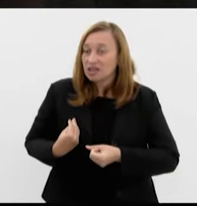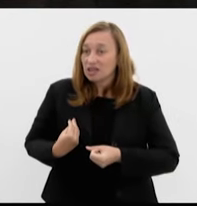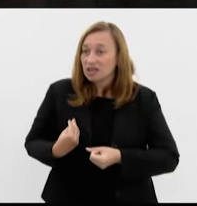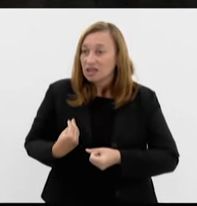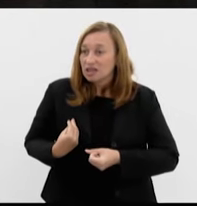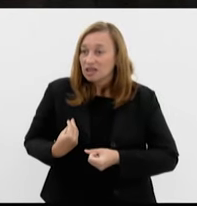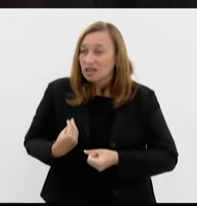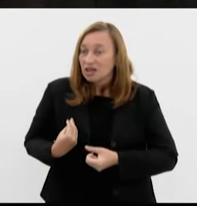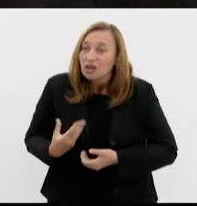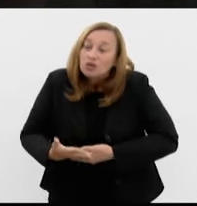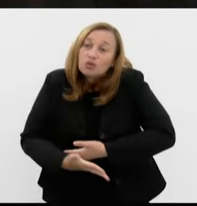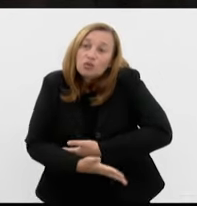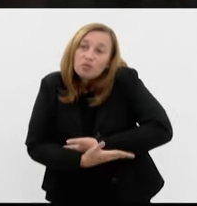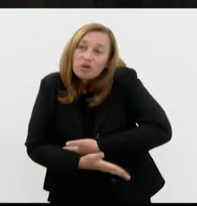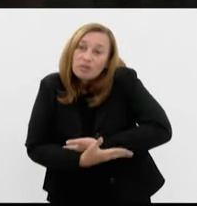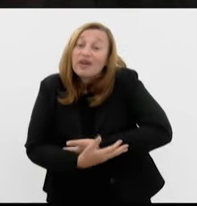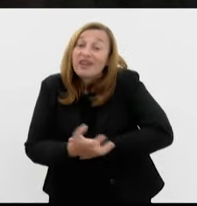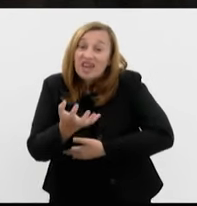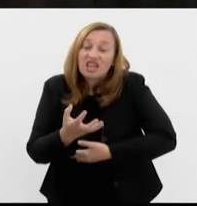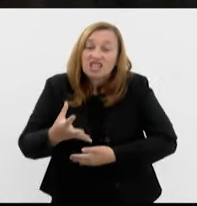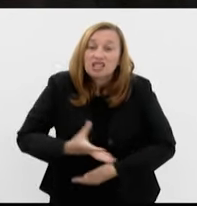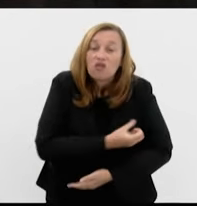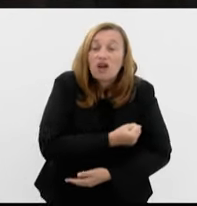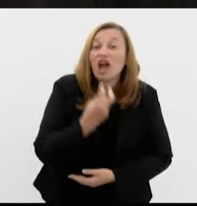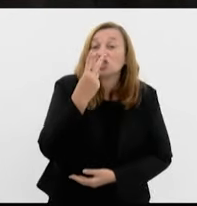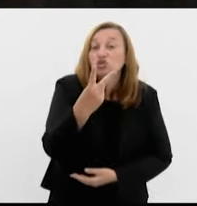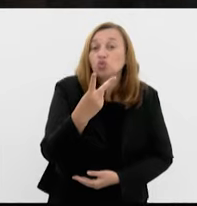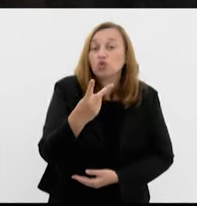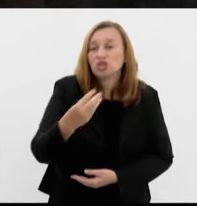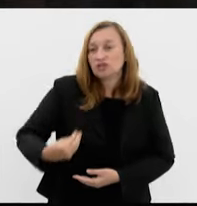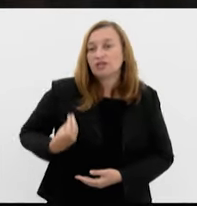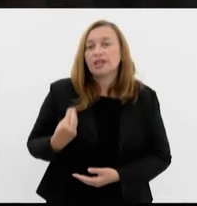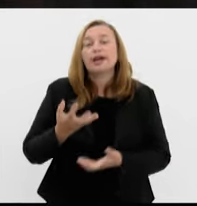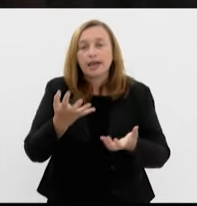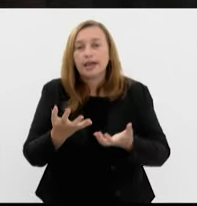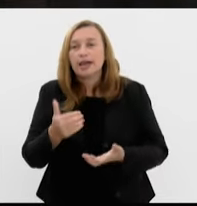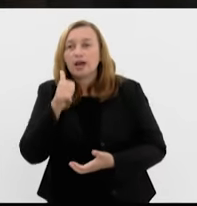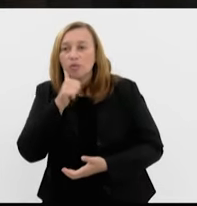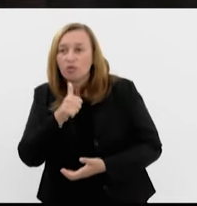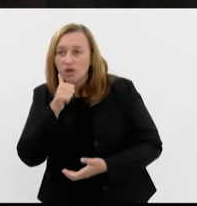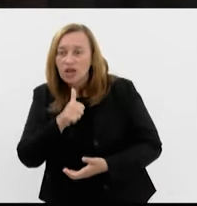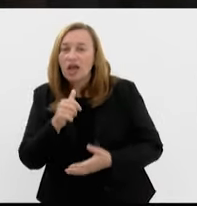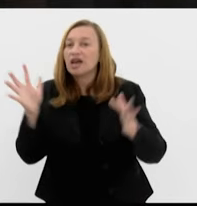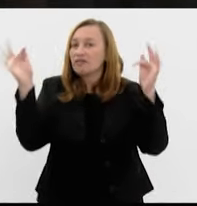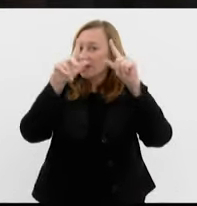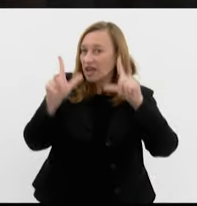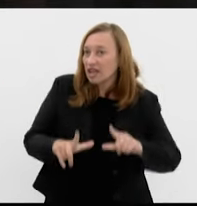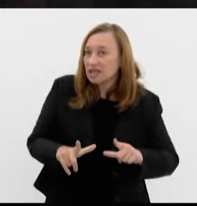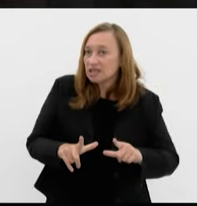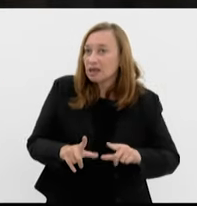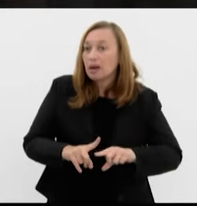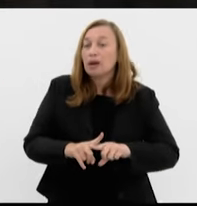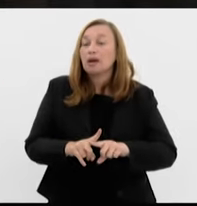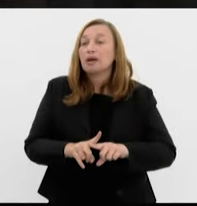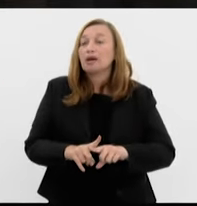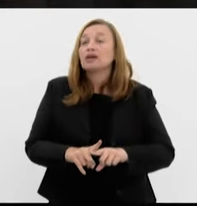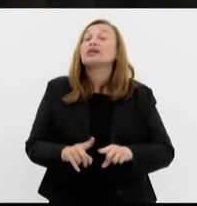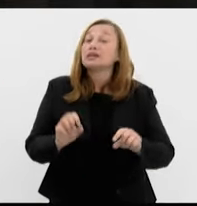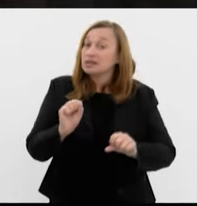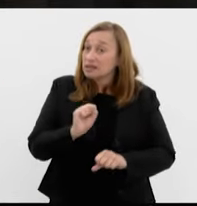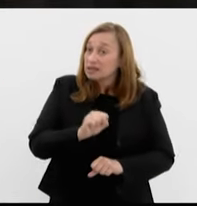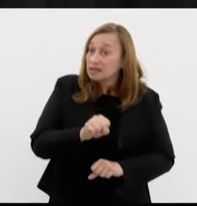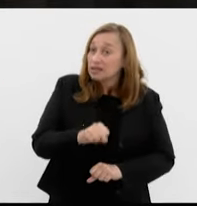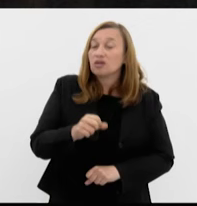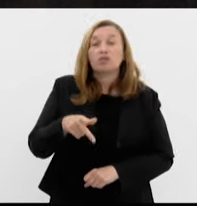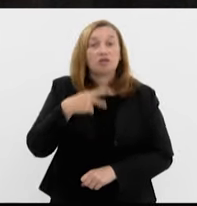nós nós queremos salvar as duas vidas queremos que a mulher tenha Plenitude seja feliz e aí sim como eu